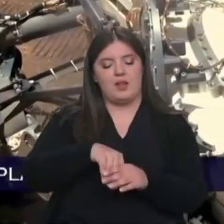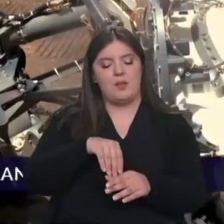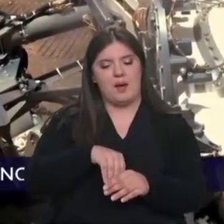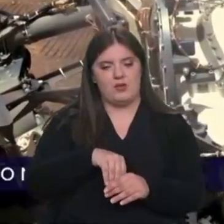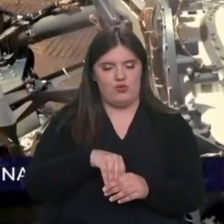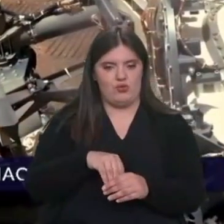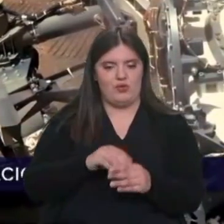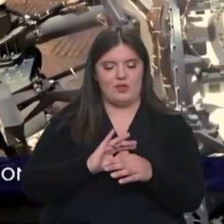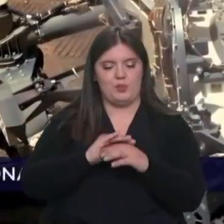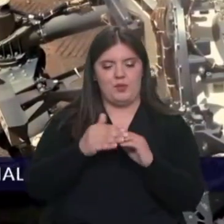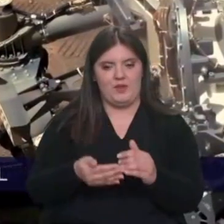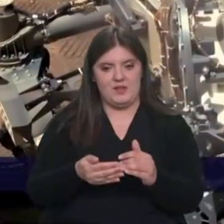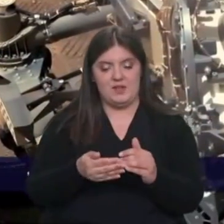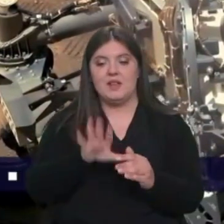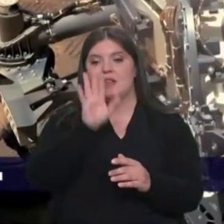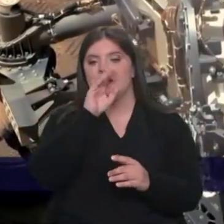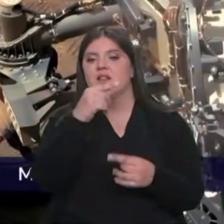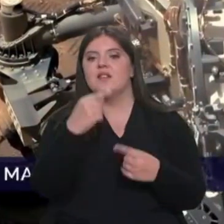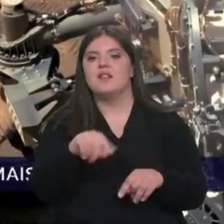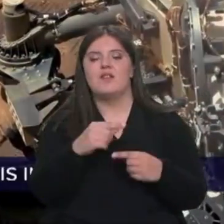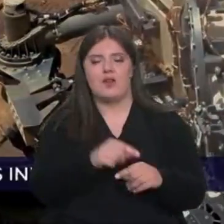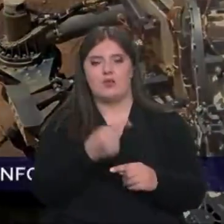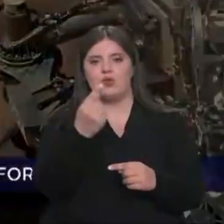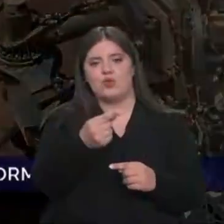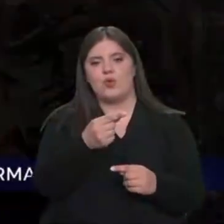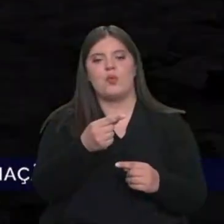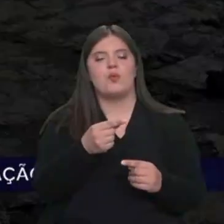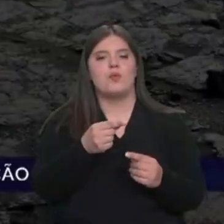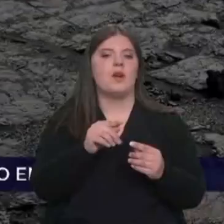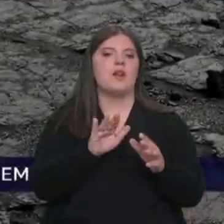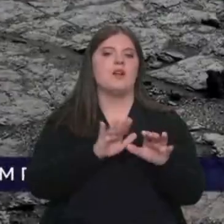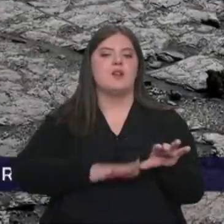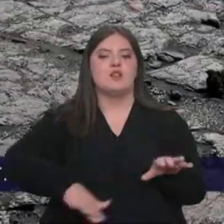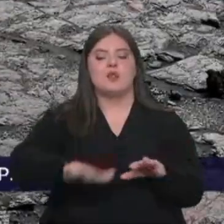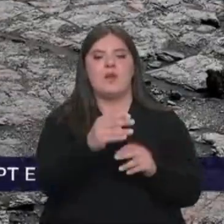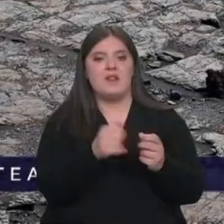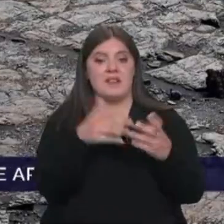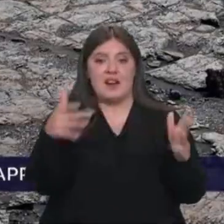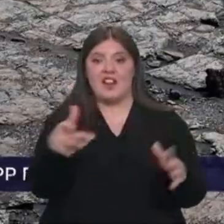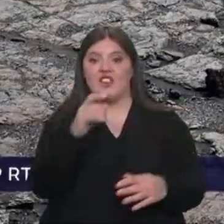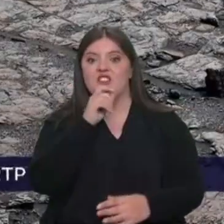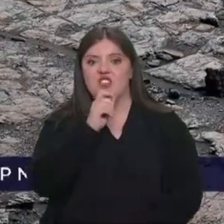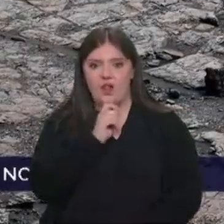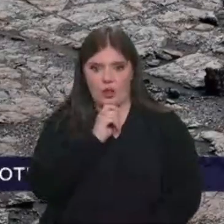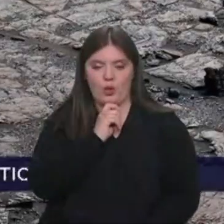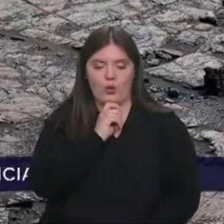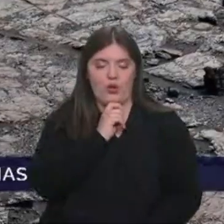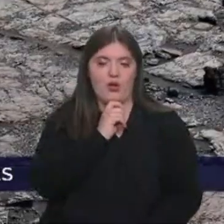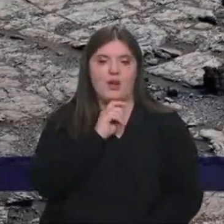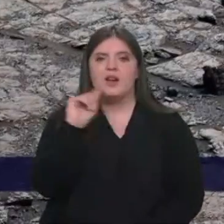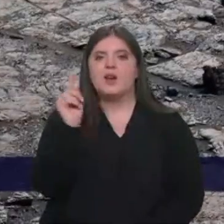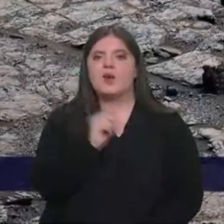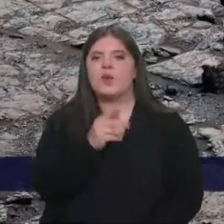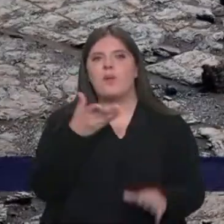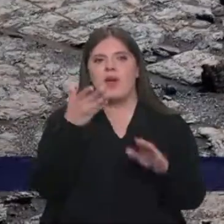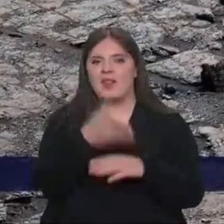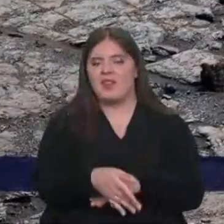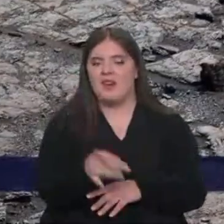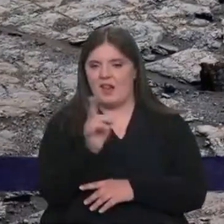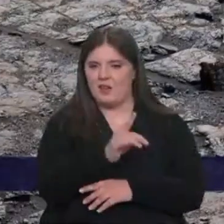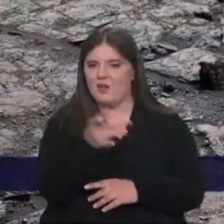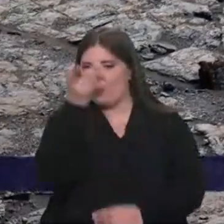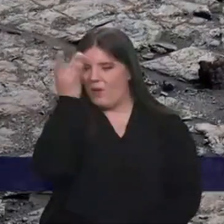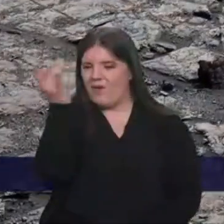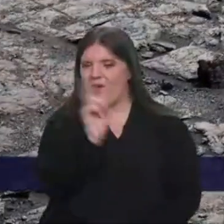superfície. Ou seja, se tivermos uma espécie de uma grande superfície de gelo, não é tão direto, não é tão